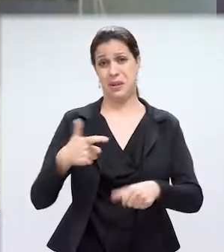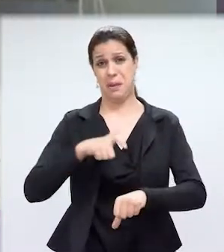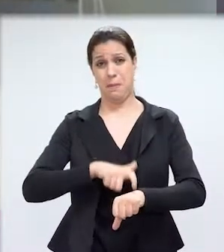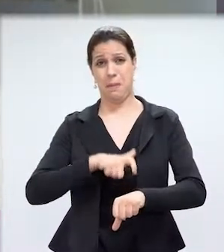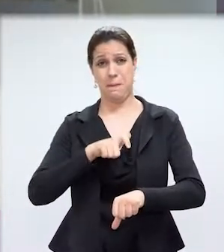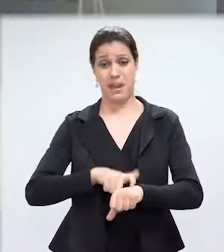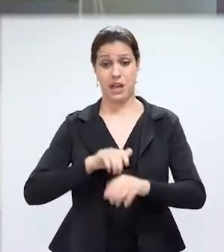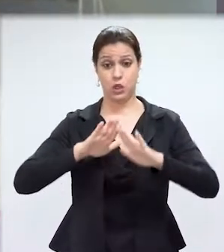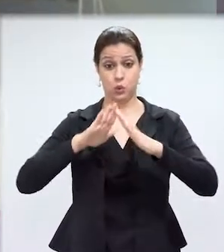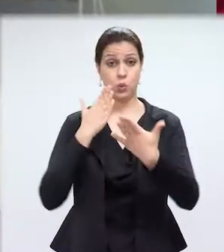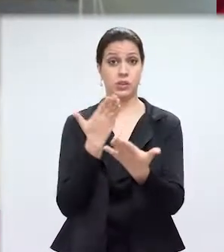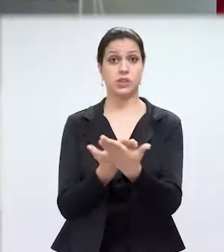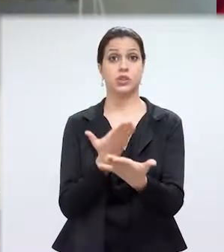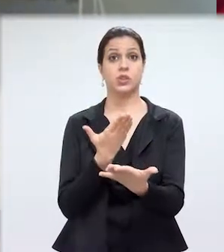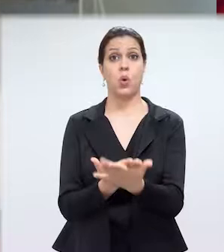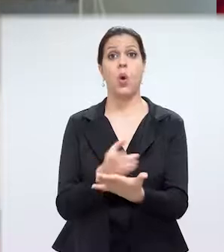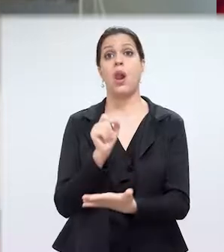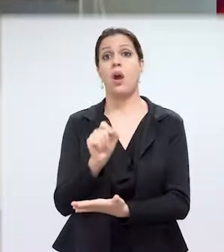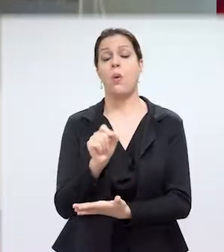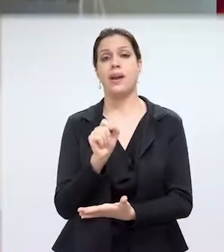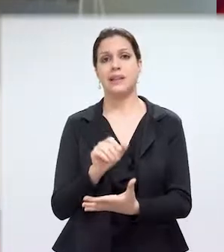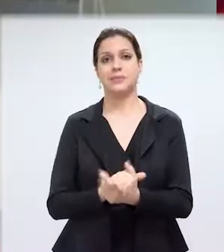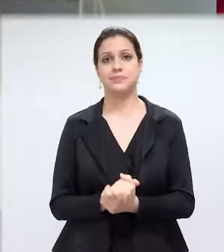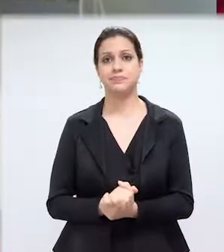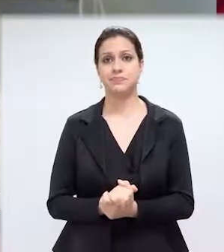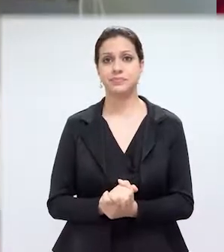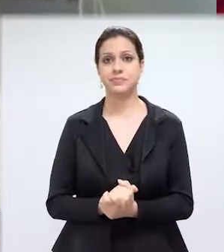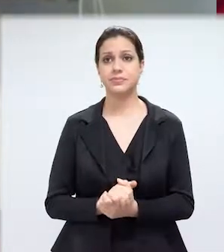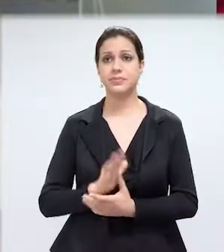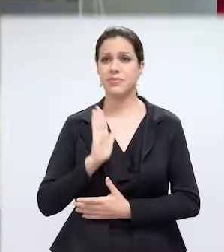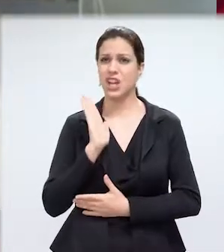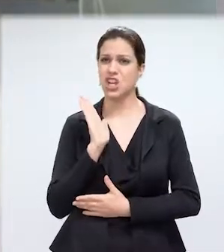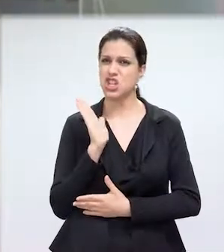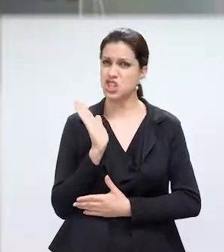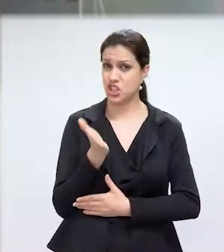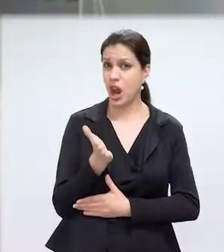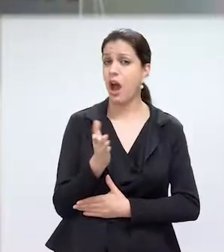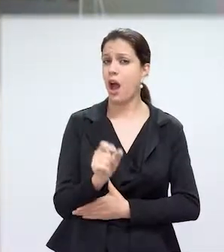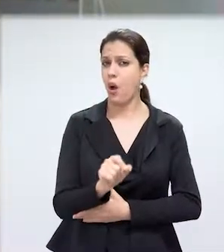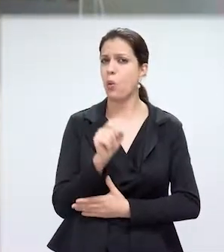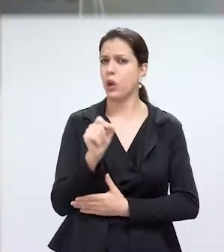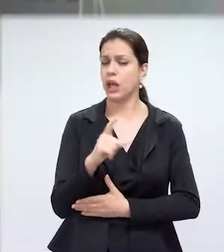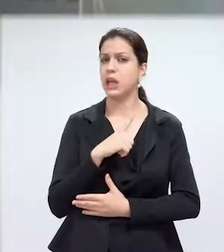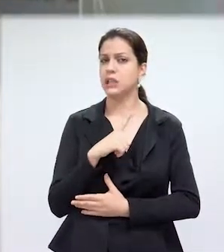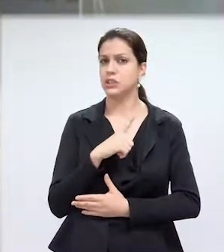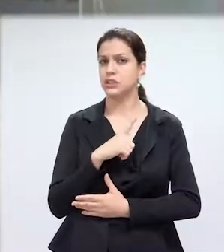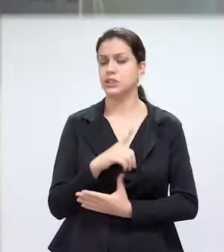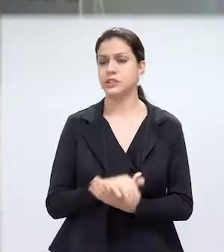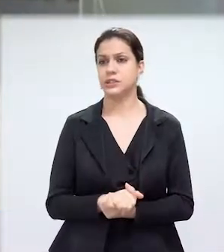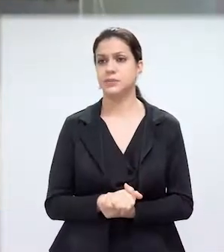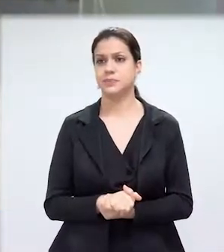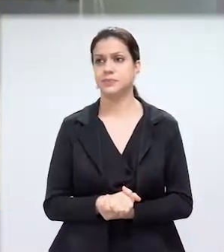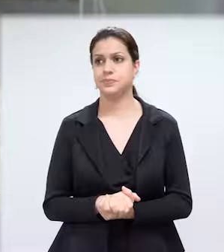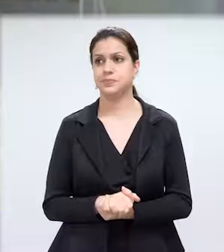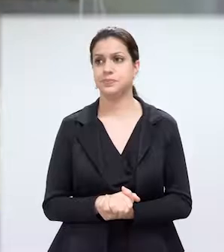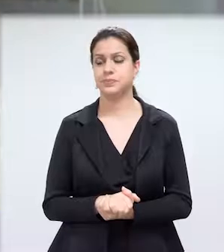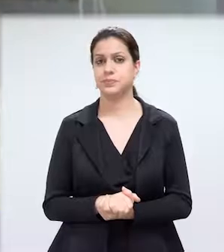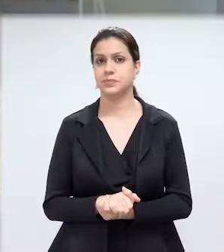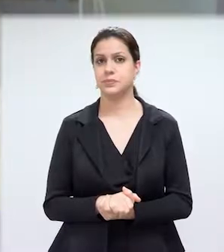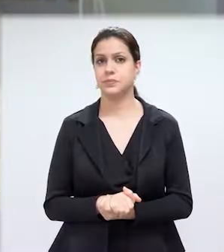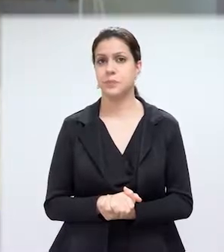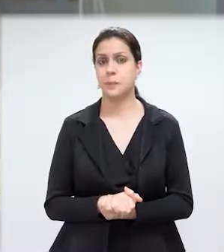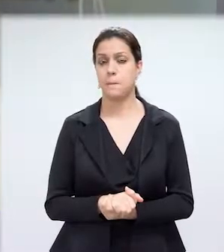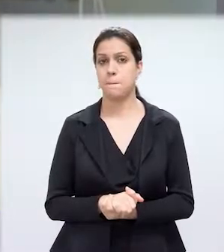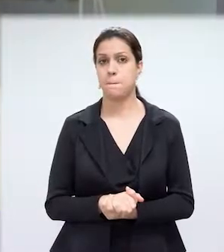todos, eu acho que no momento em que a escola já estava